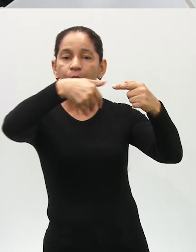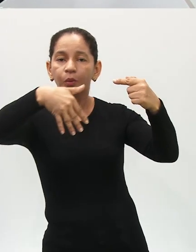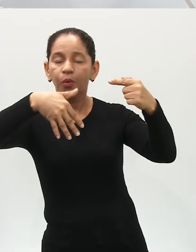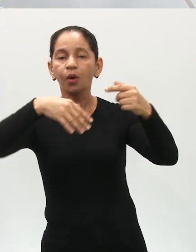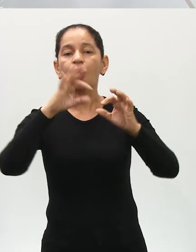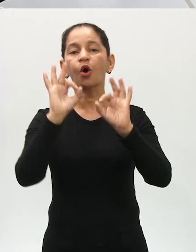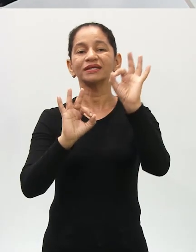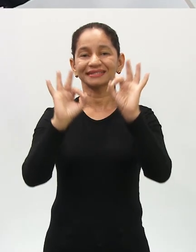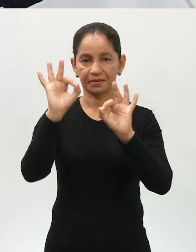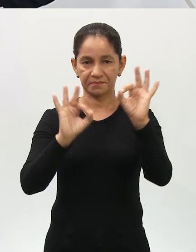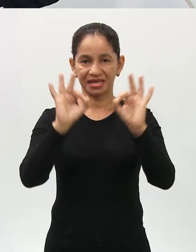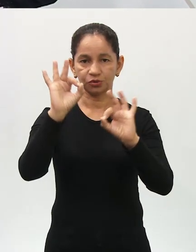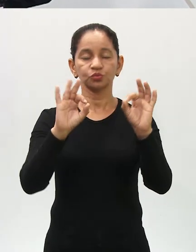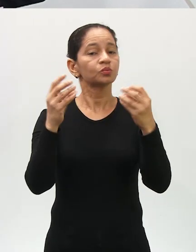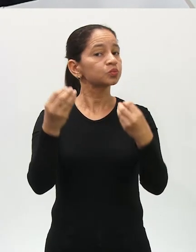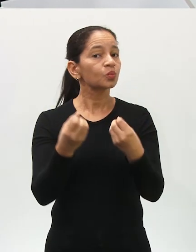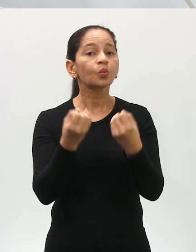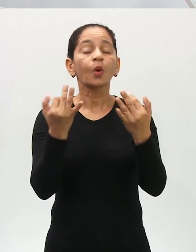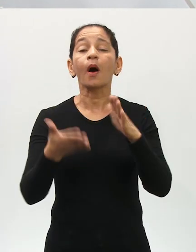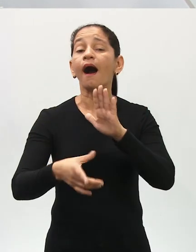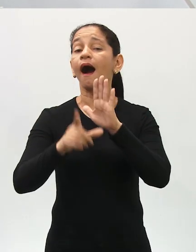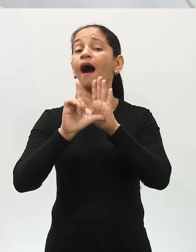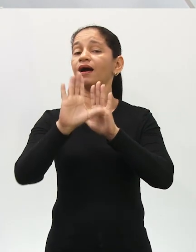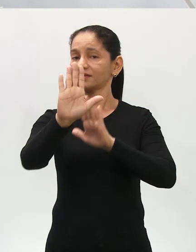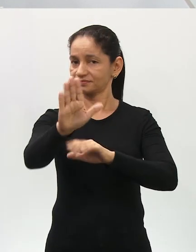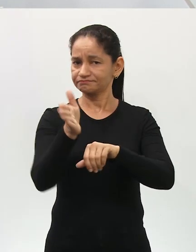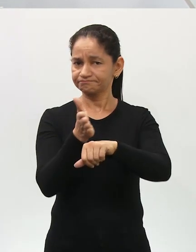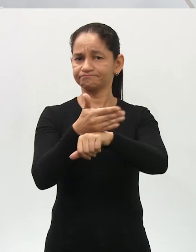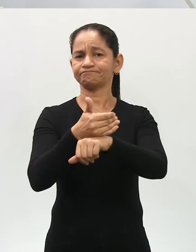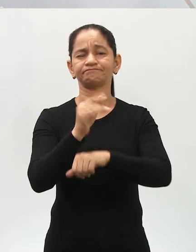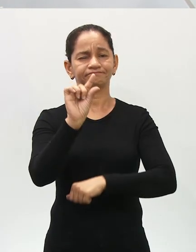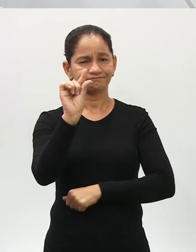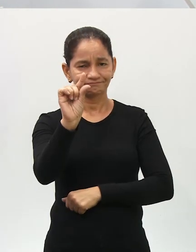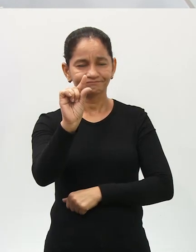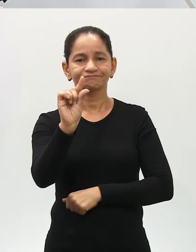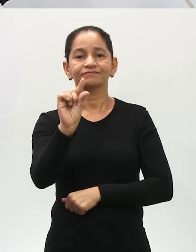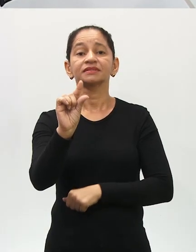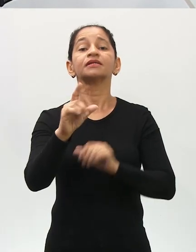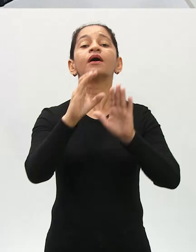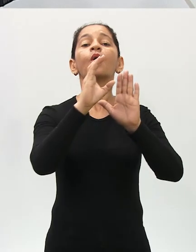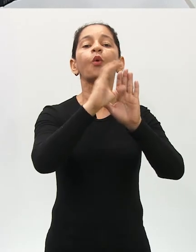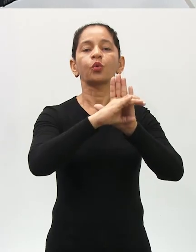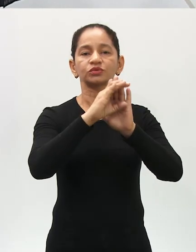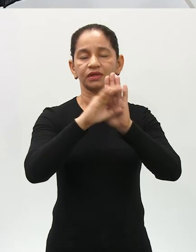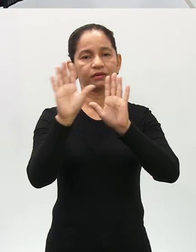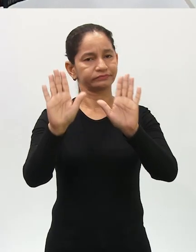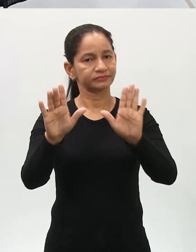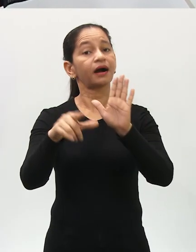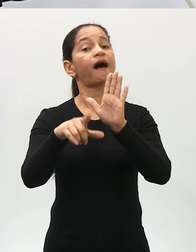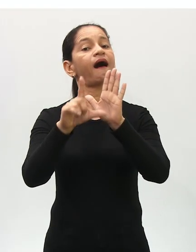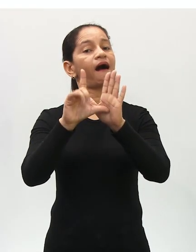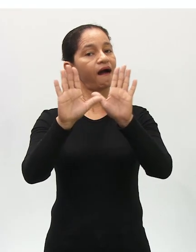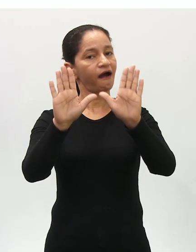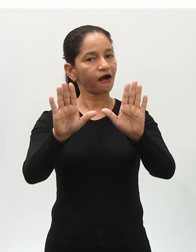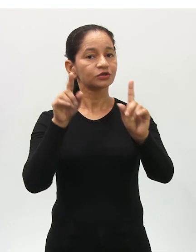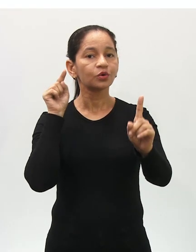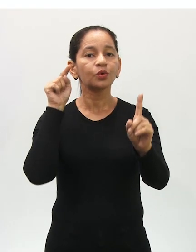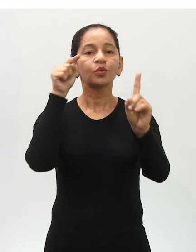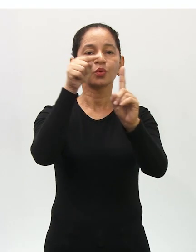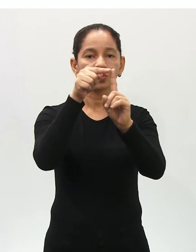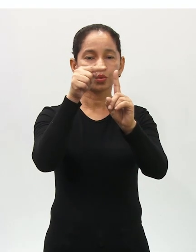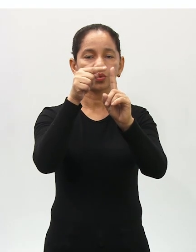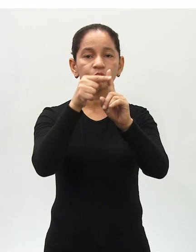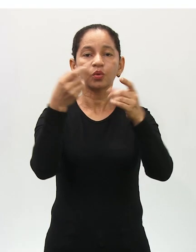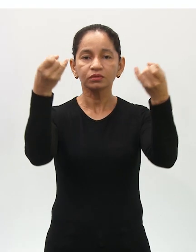orçamentárias, mas antes de entrar no assunto, primeiro precisamos falar de algumas definições. Tá? Nosso objetivo